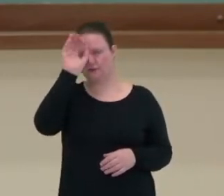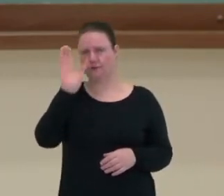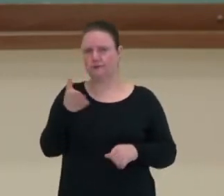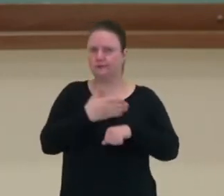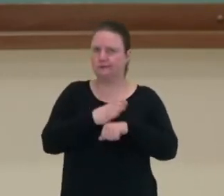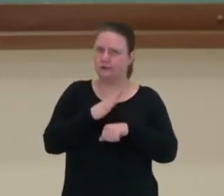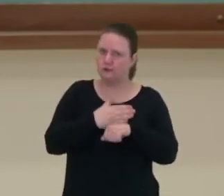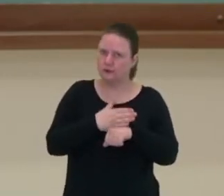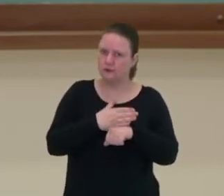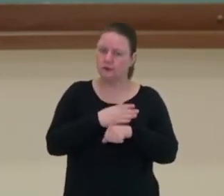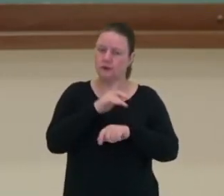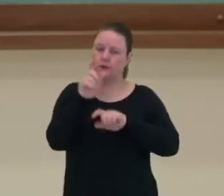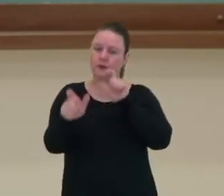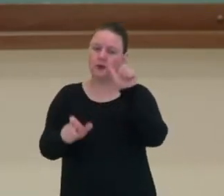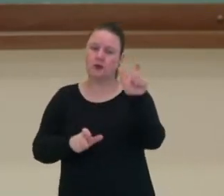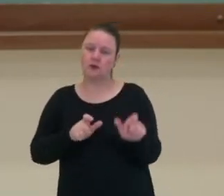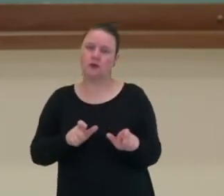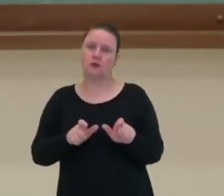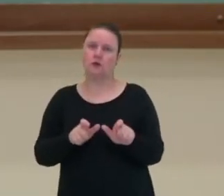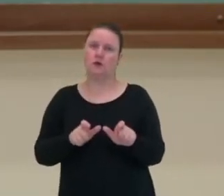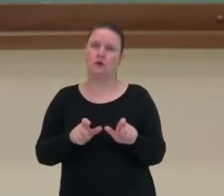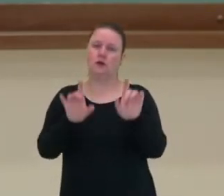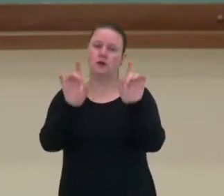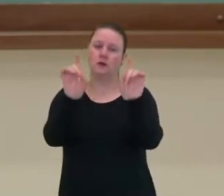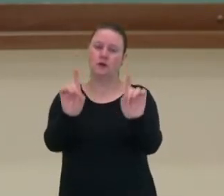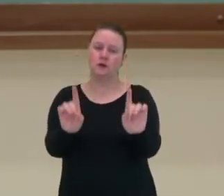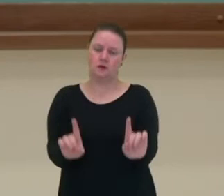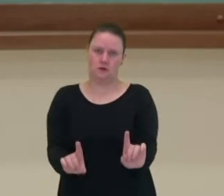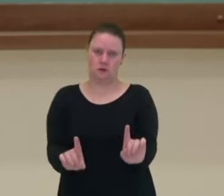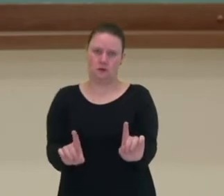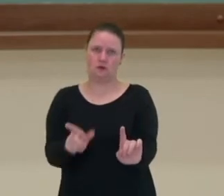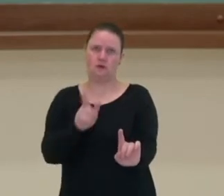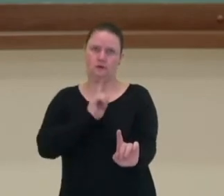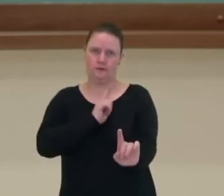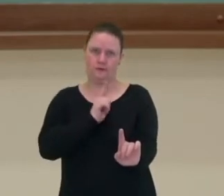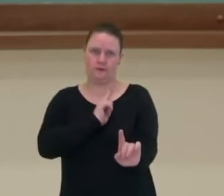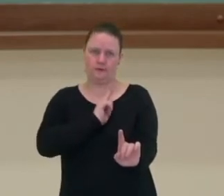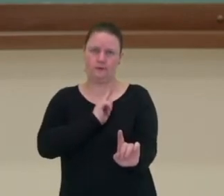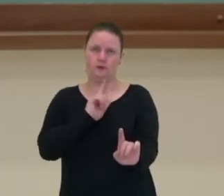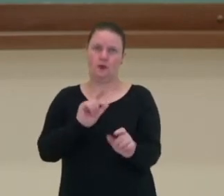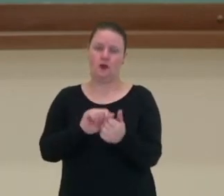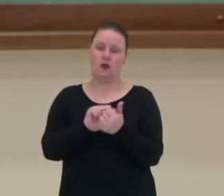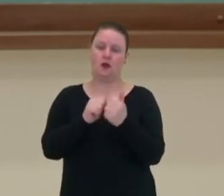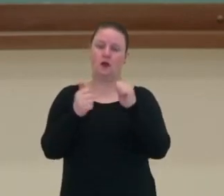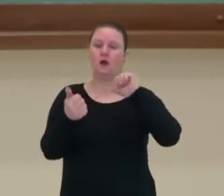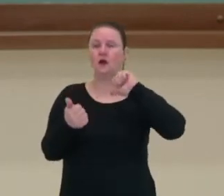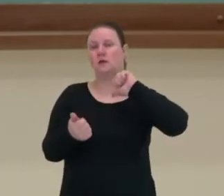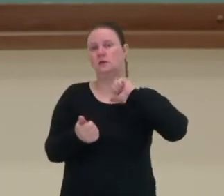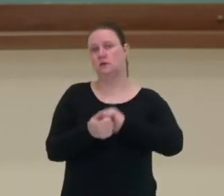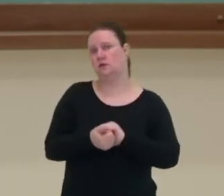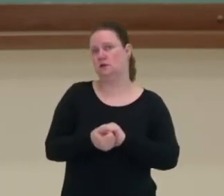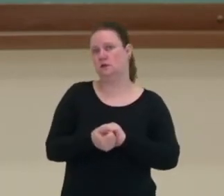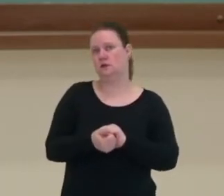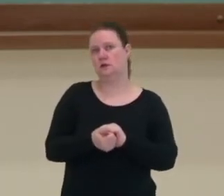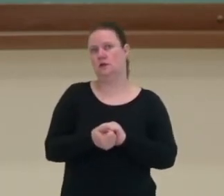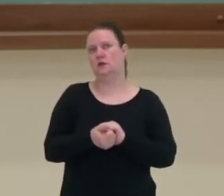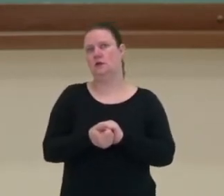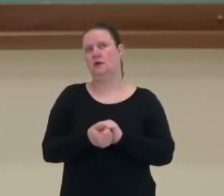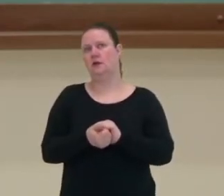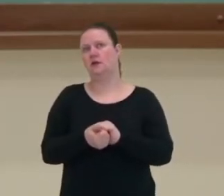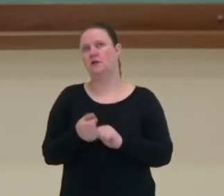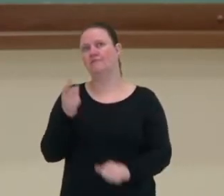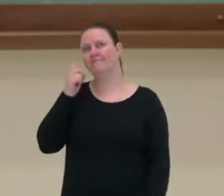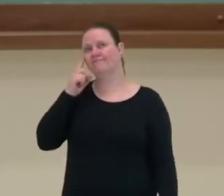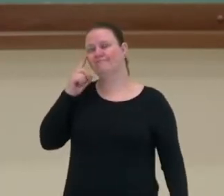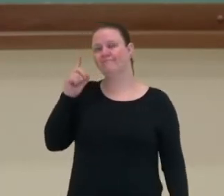que são os esportes adaptados, que sofrem adaptações, modificações. Essas